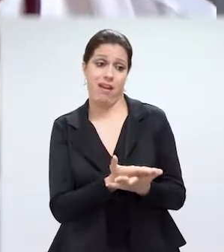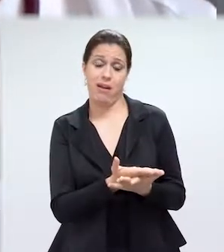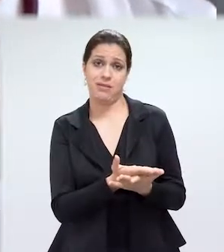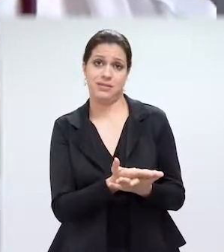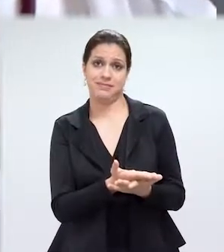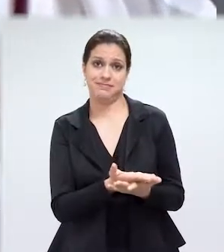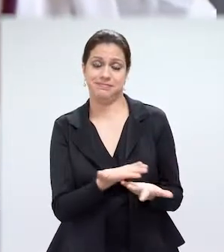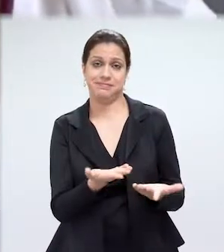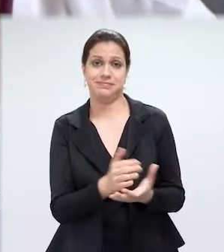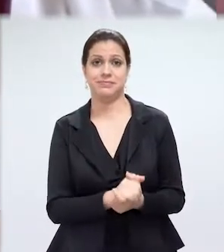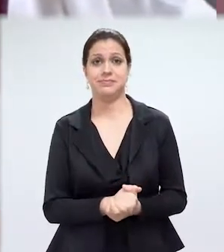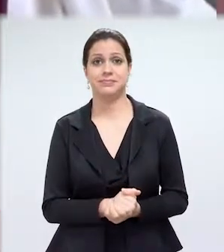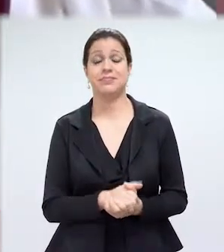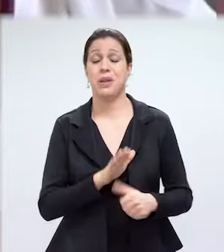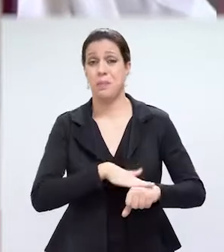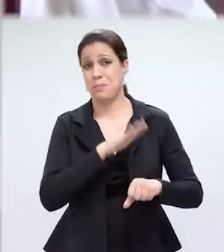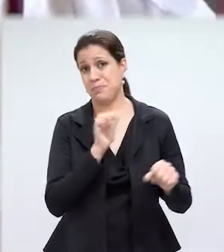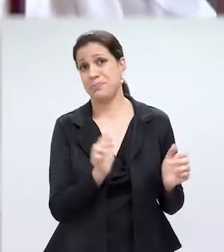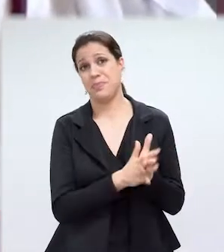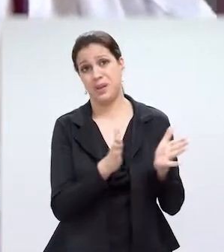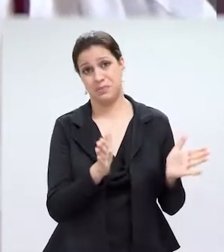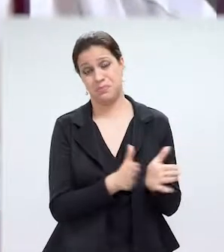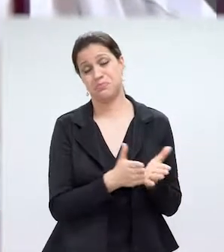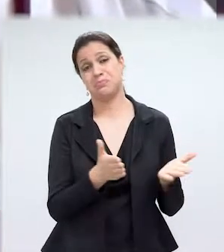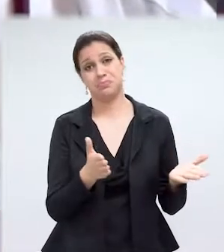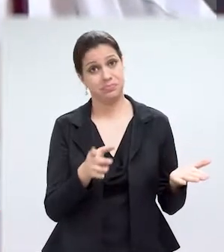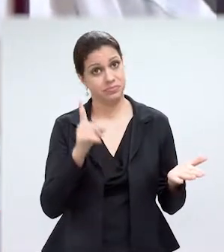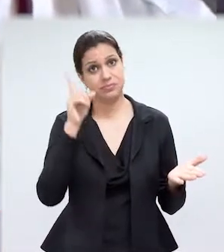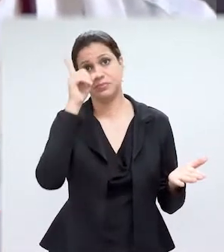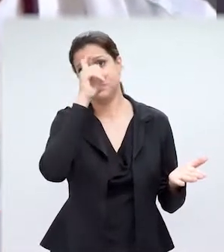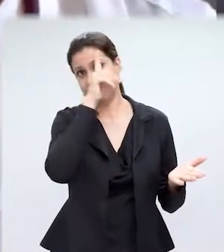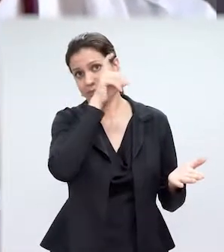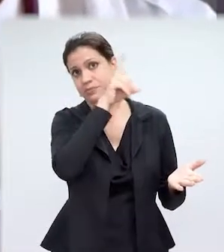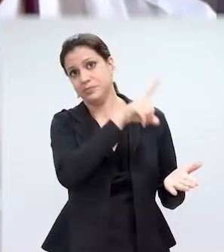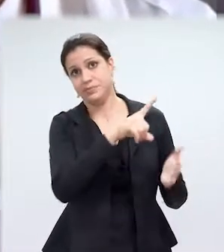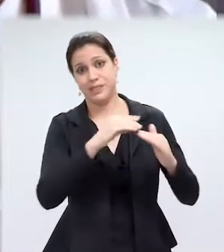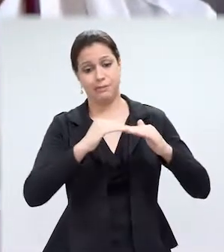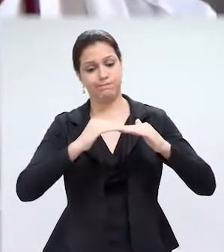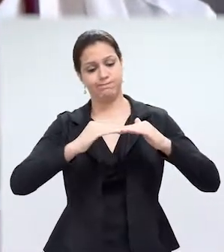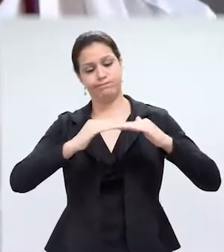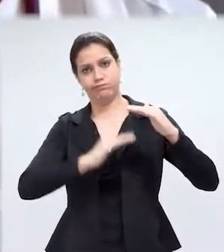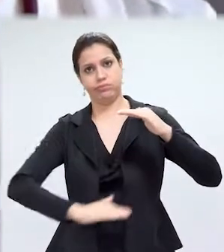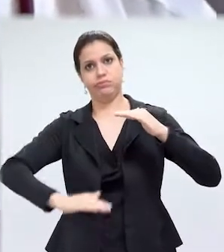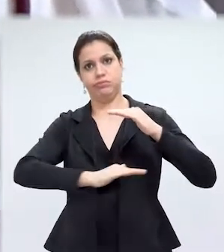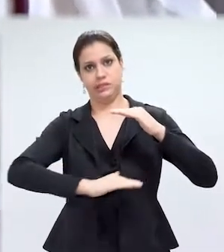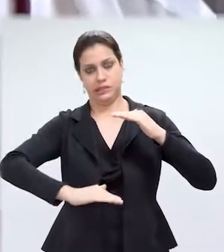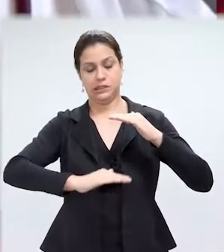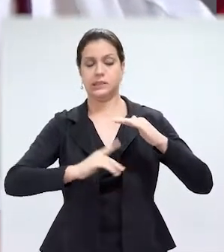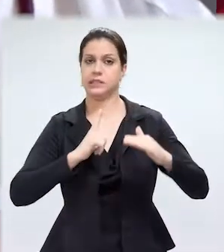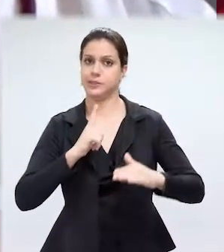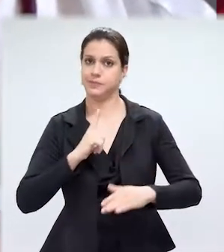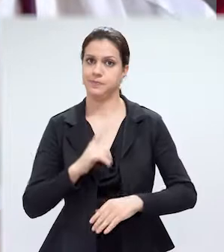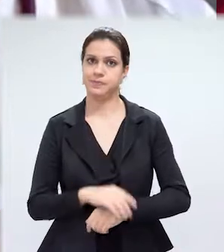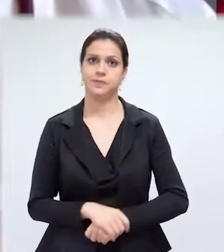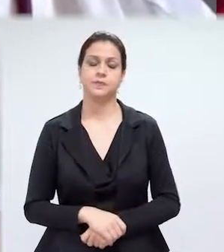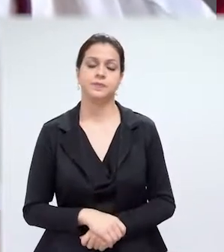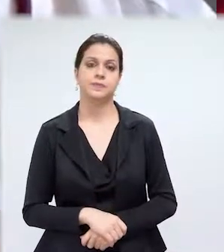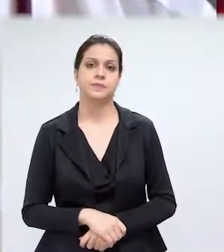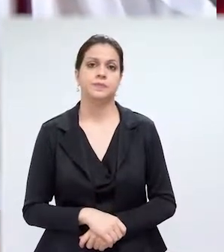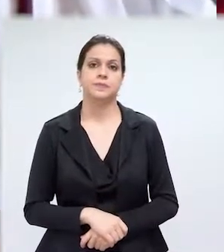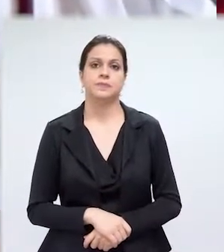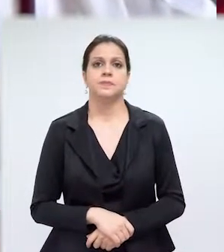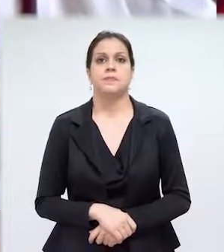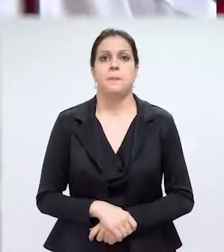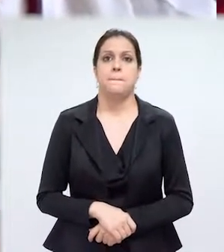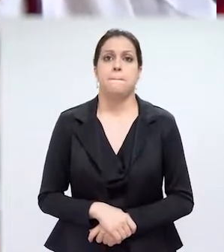de acesso. Conforme as classes sociais mais carentes, né, diríamos assim, mais desiguais,